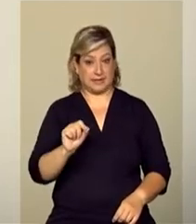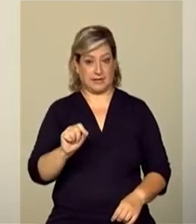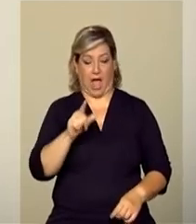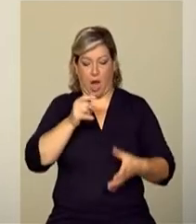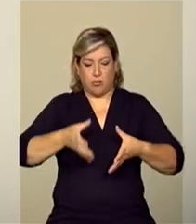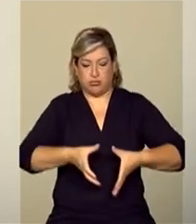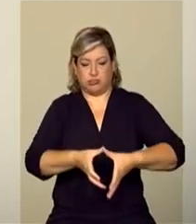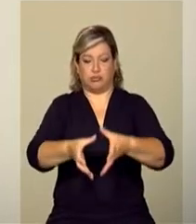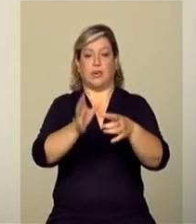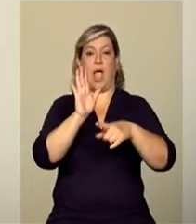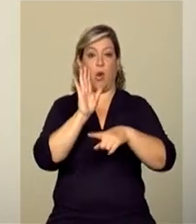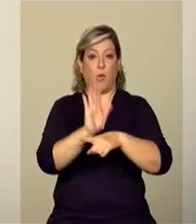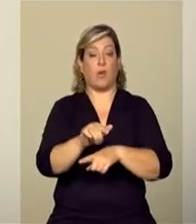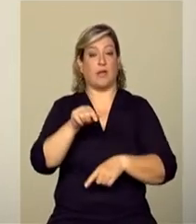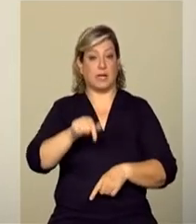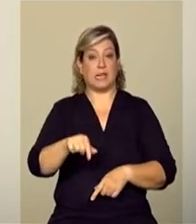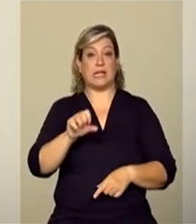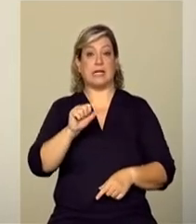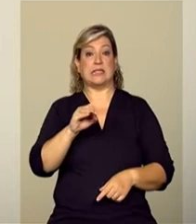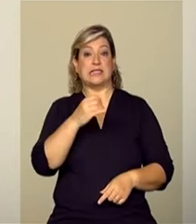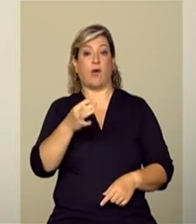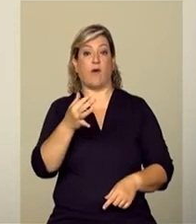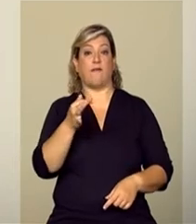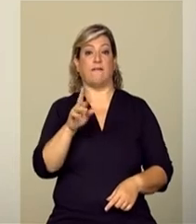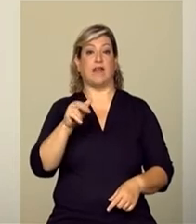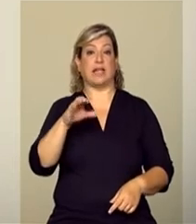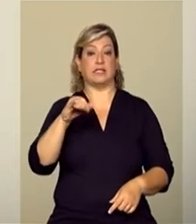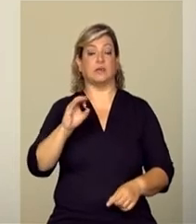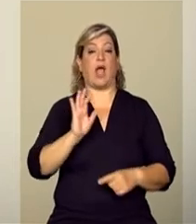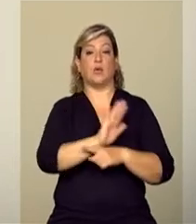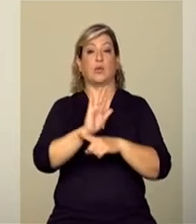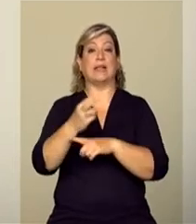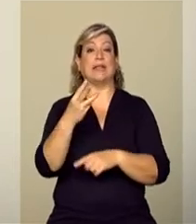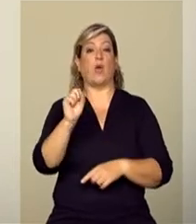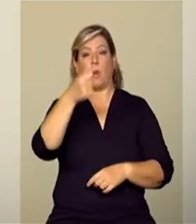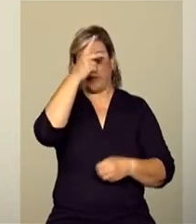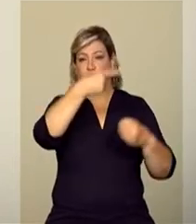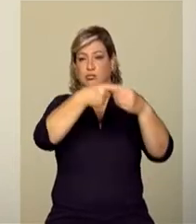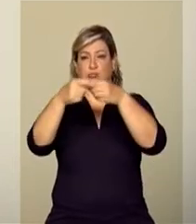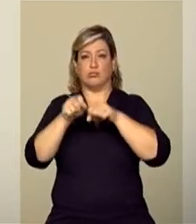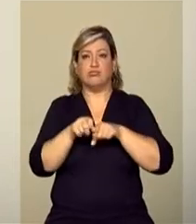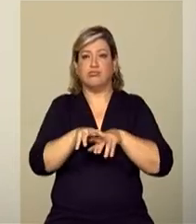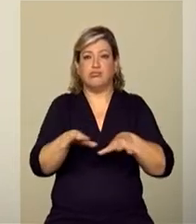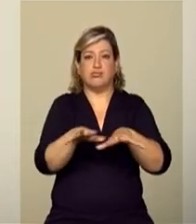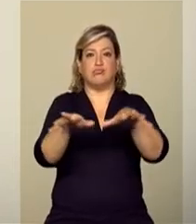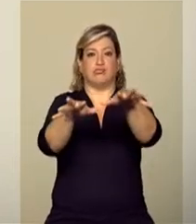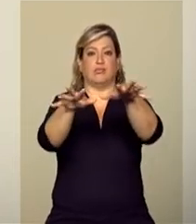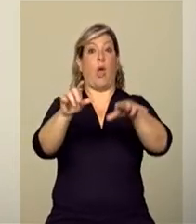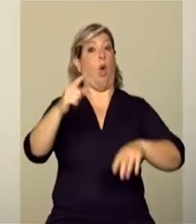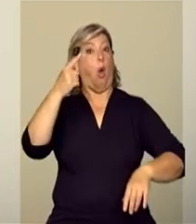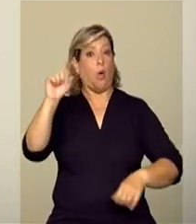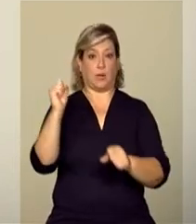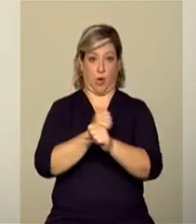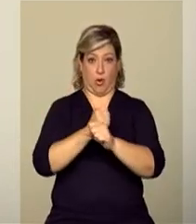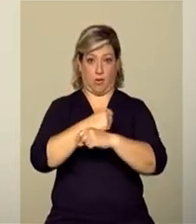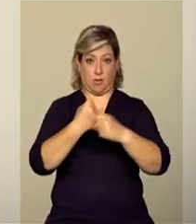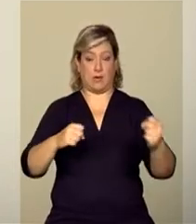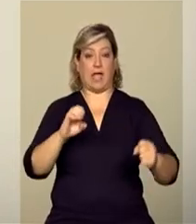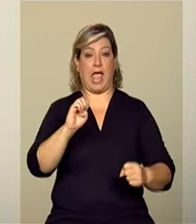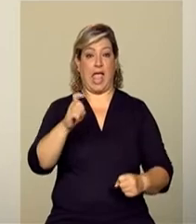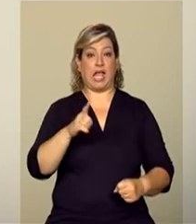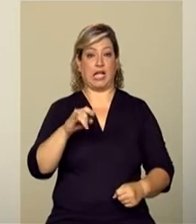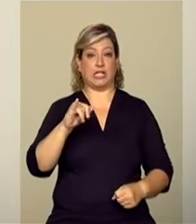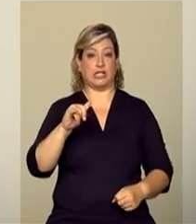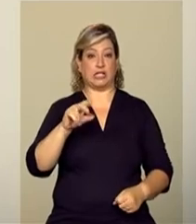as águas do rio São Francisco para 38 municípios outra grande obra é o Eixão das